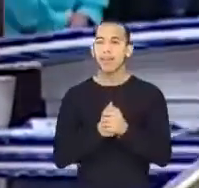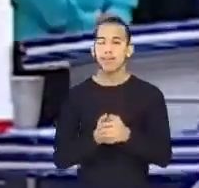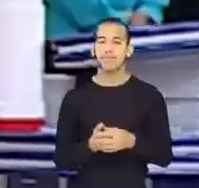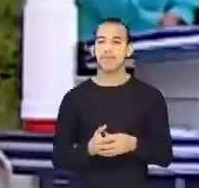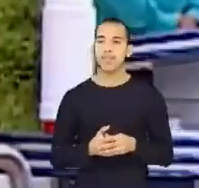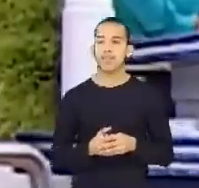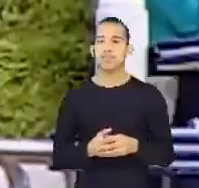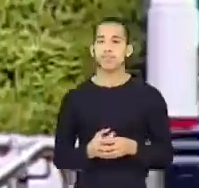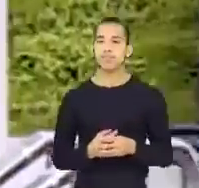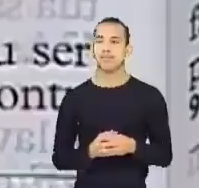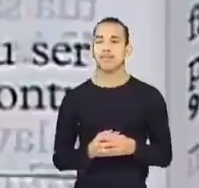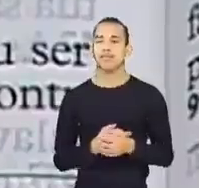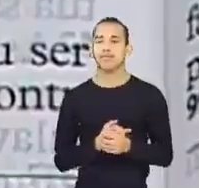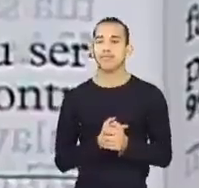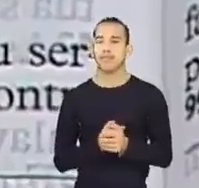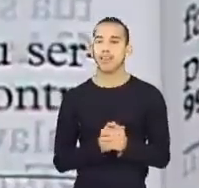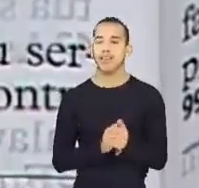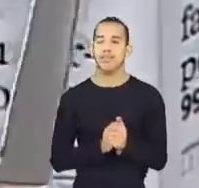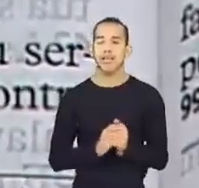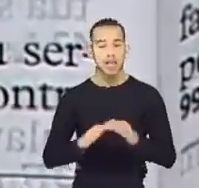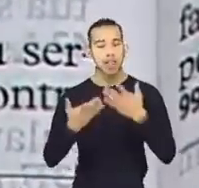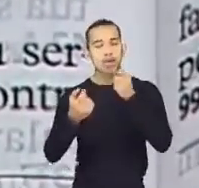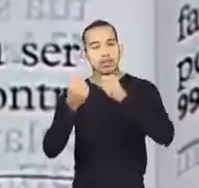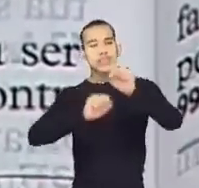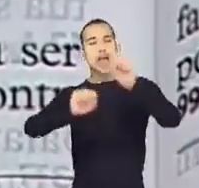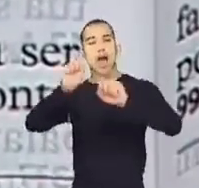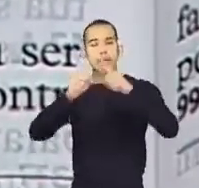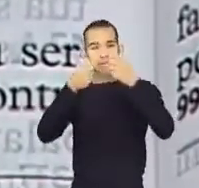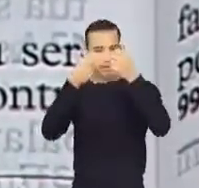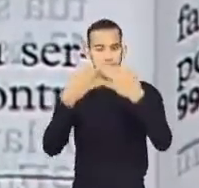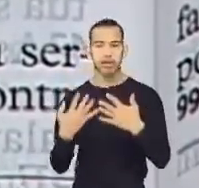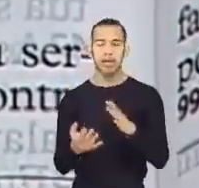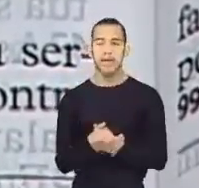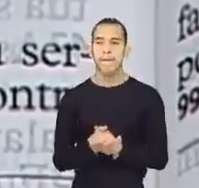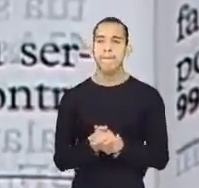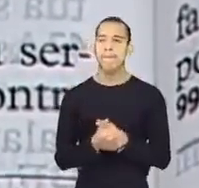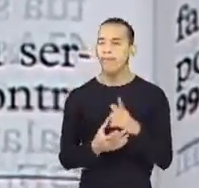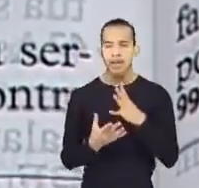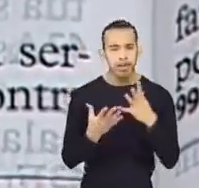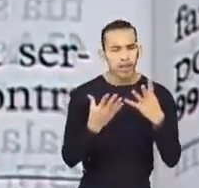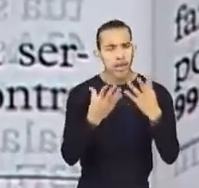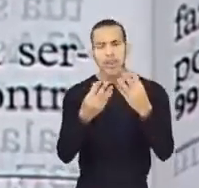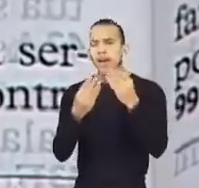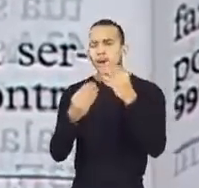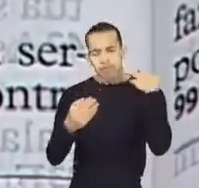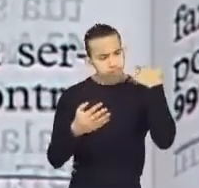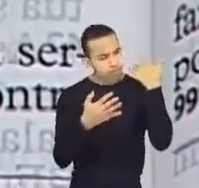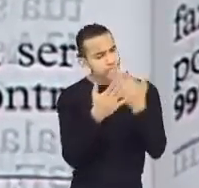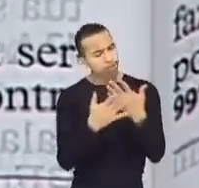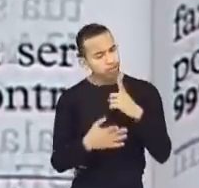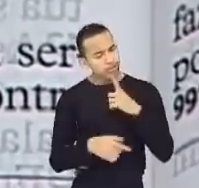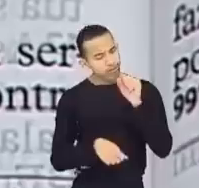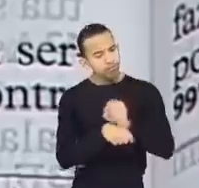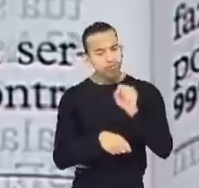Palavra de Deus. Então o salmista diz assim: tem tanto tempo que eu estou esperando, ou